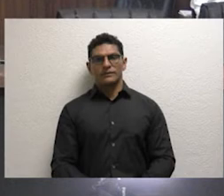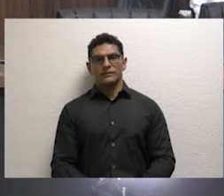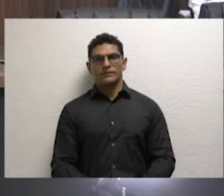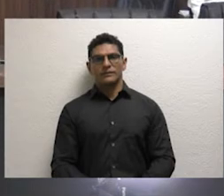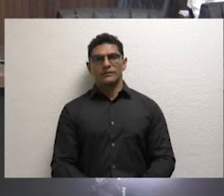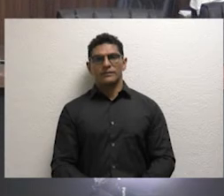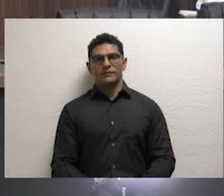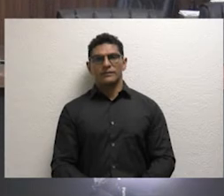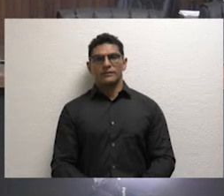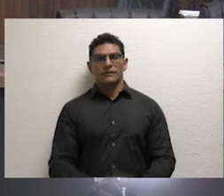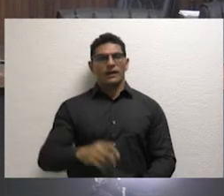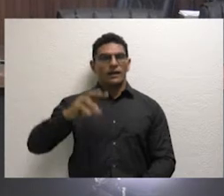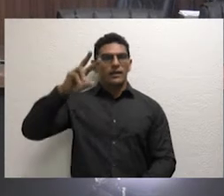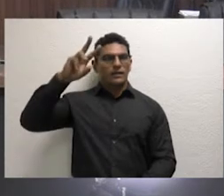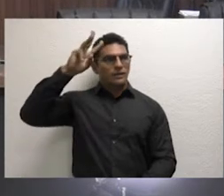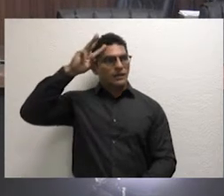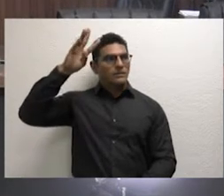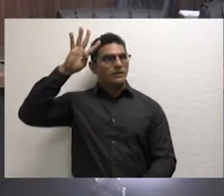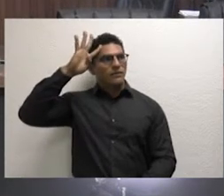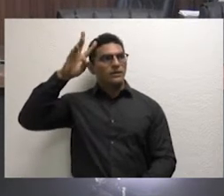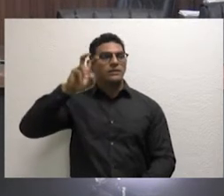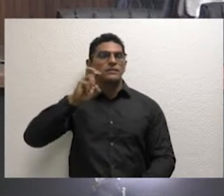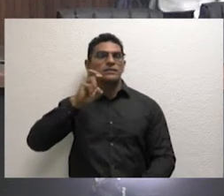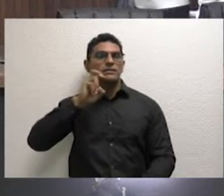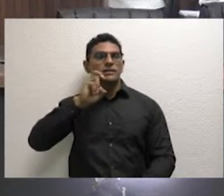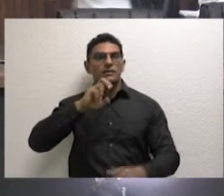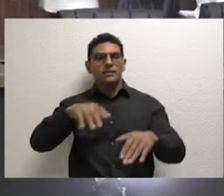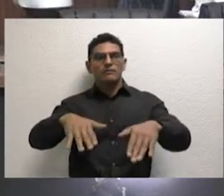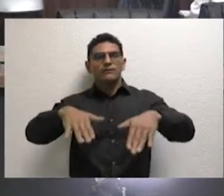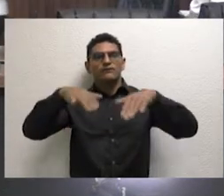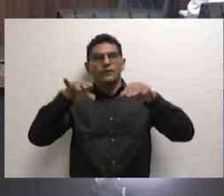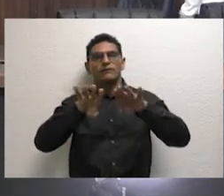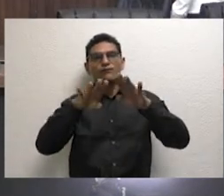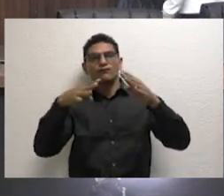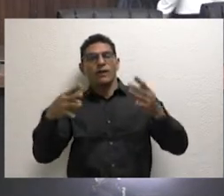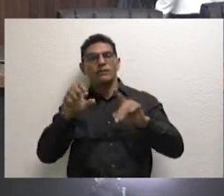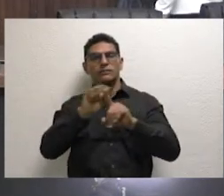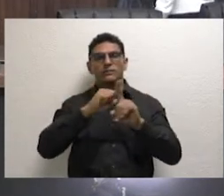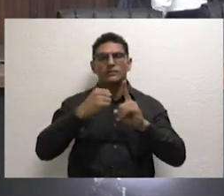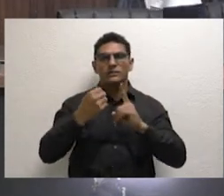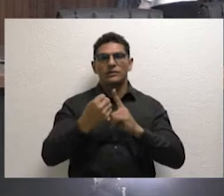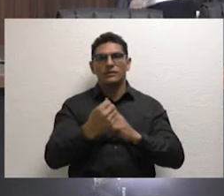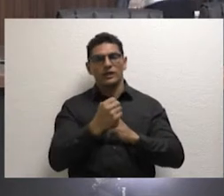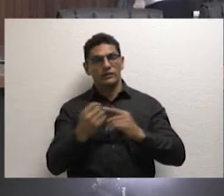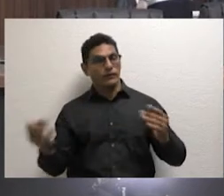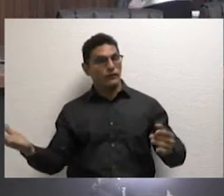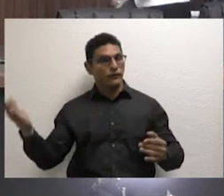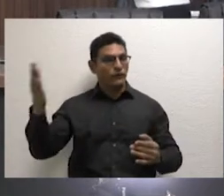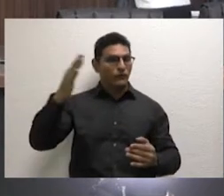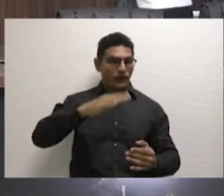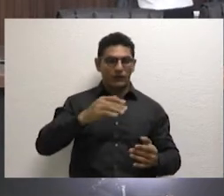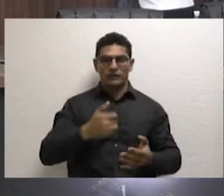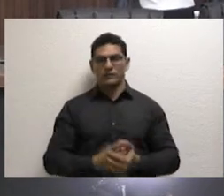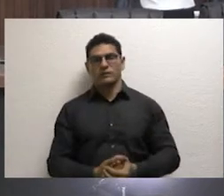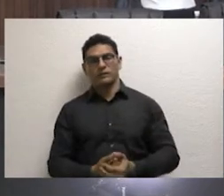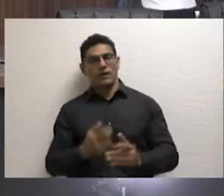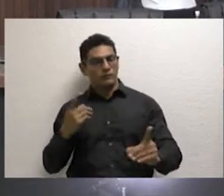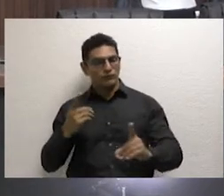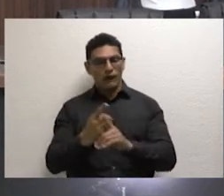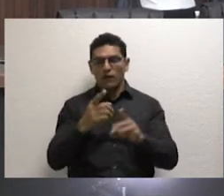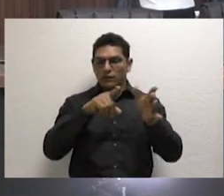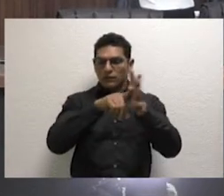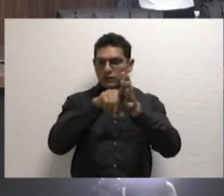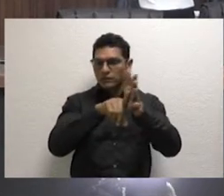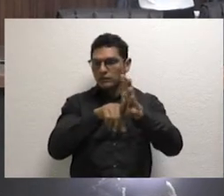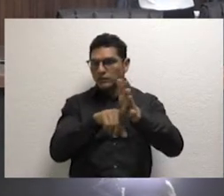terças, quartas e quintas sessões plenárias abertas ao público. Compareça e fiscalize